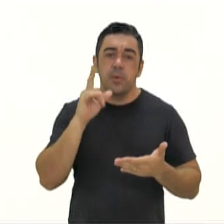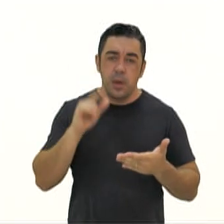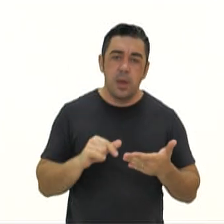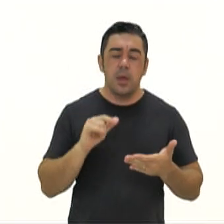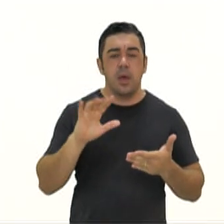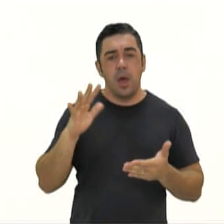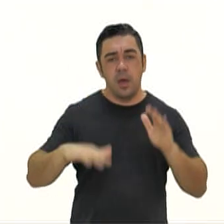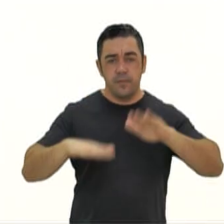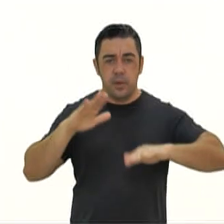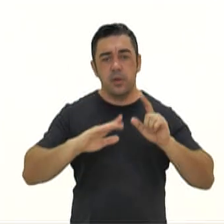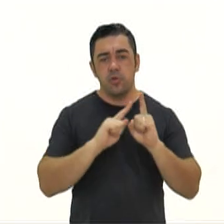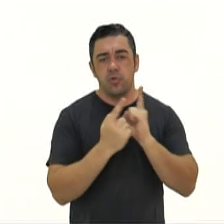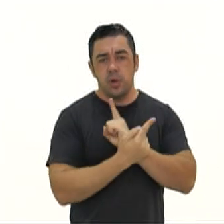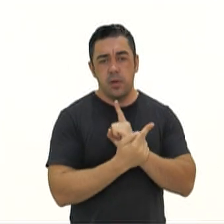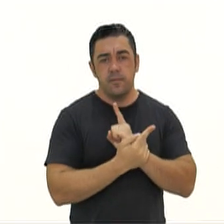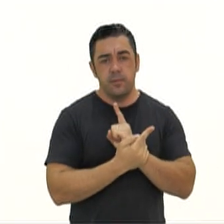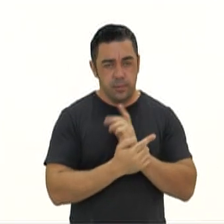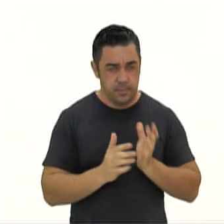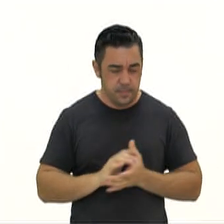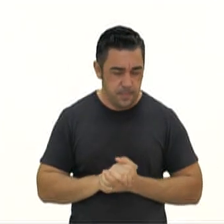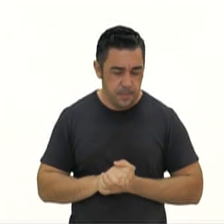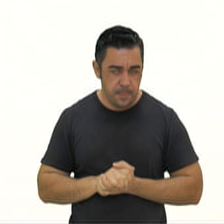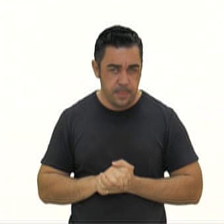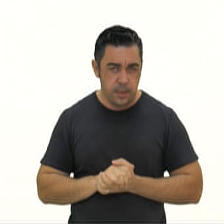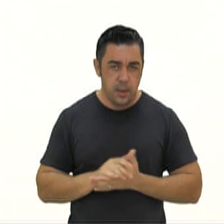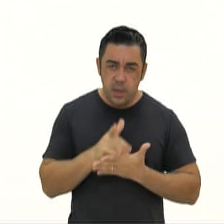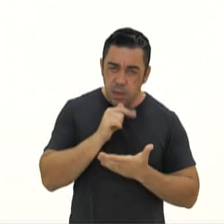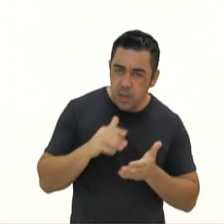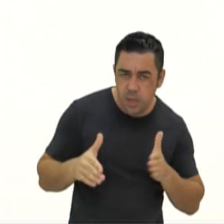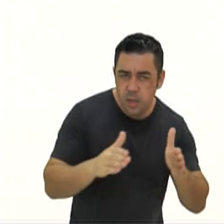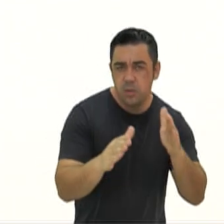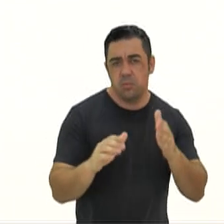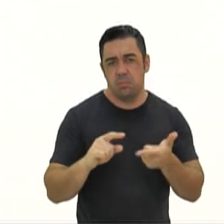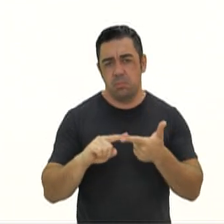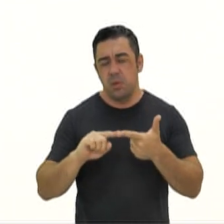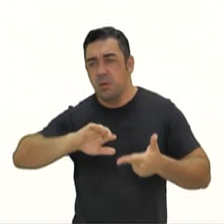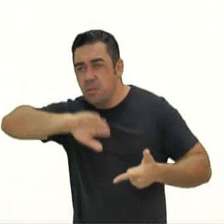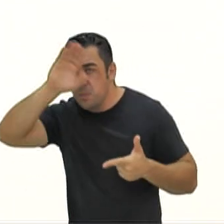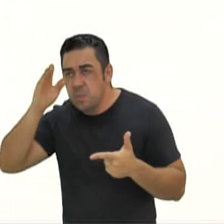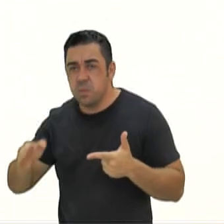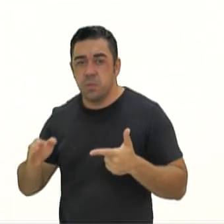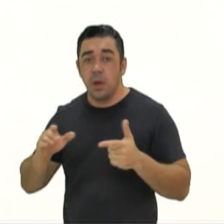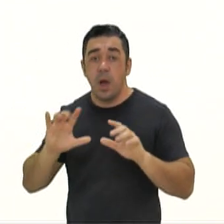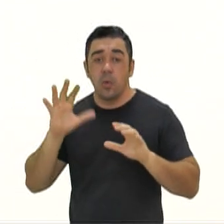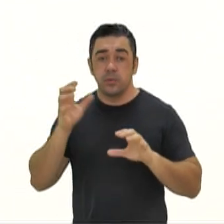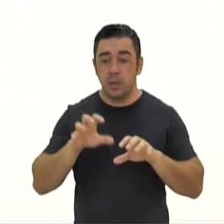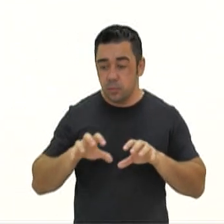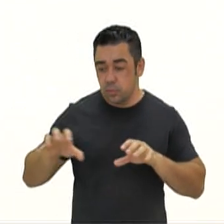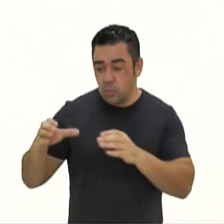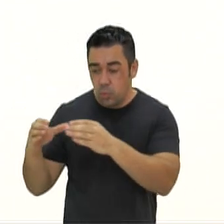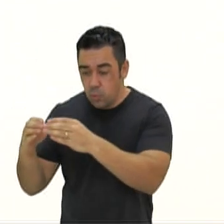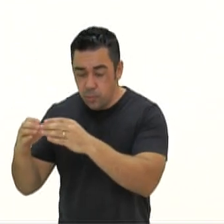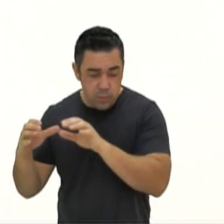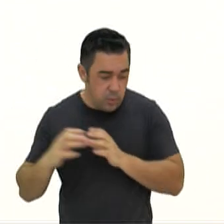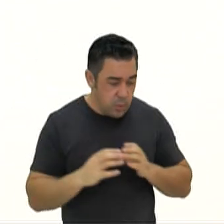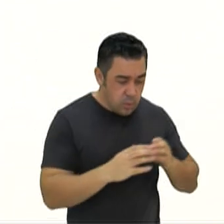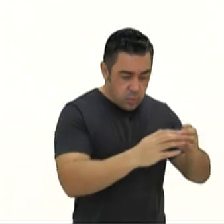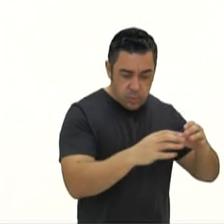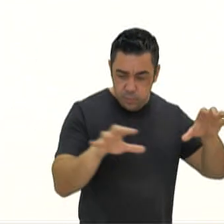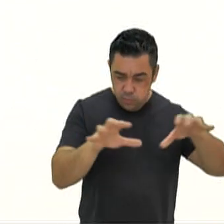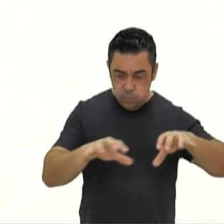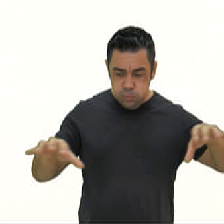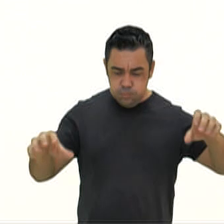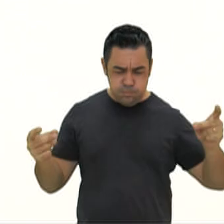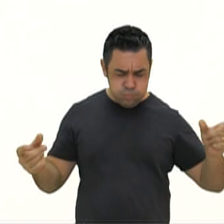geográfica, quando está associada às questões de vestibular. Tá? Isso provoca o isolamento reprodutivo. Então, eu isolei os dois grupos